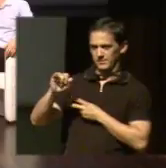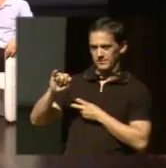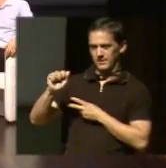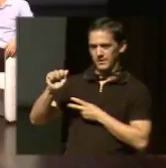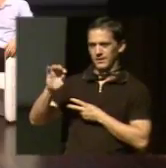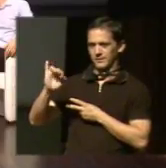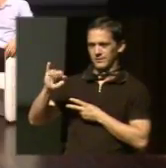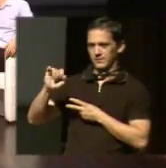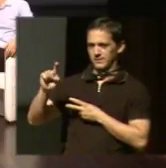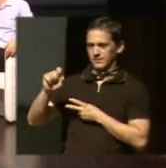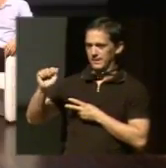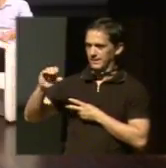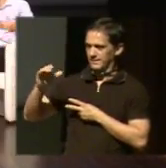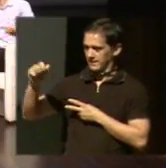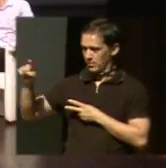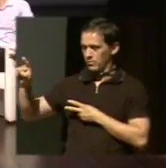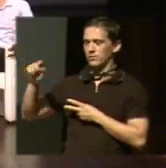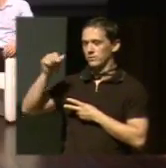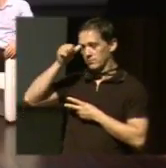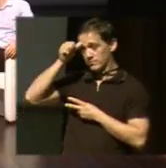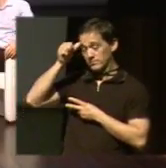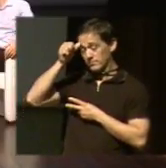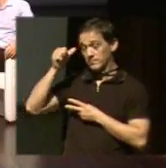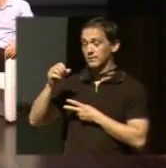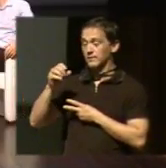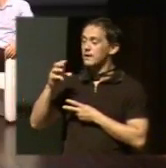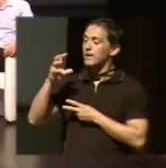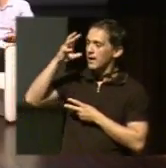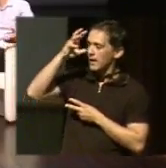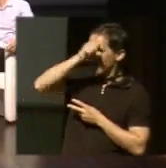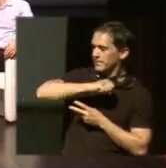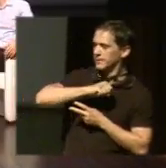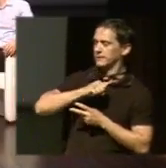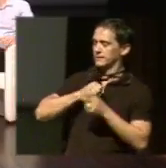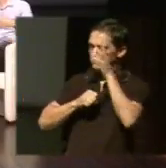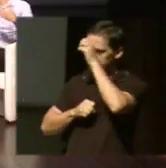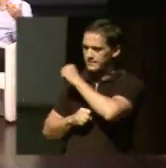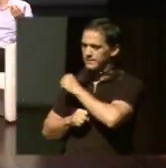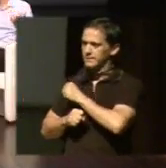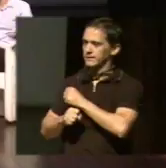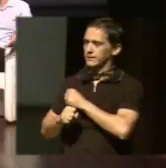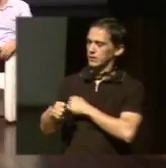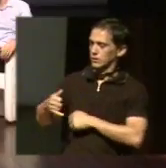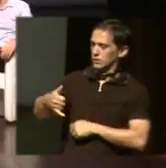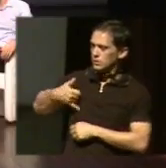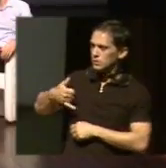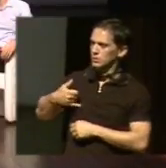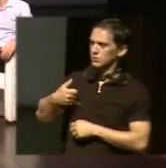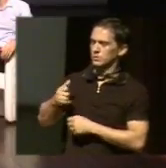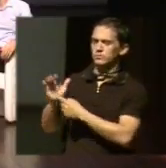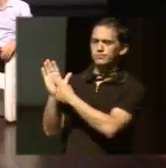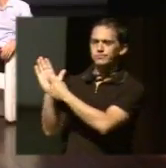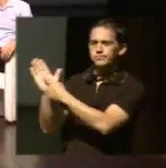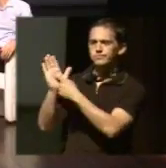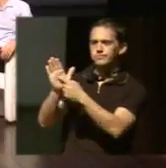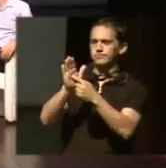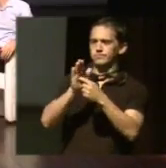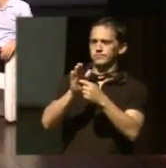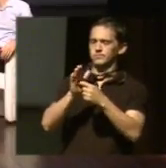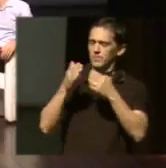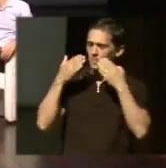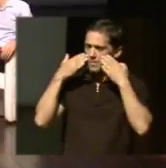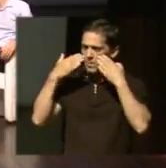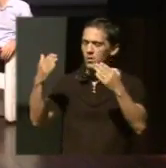tem possibilidades. A gente aprende sobre envelhecimento, a gente vê... As pessoas idosas ganharam visibilidade, né, nas mídias, em